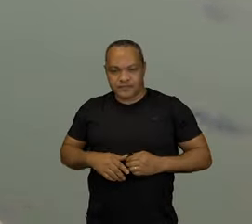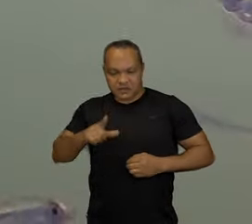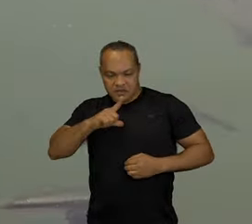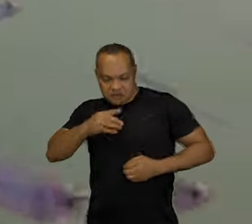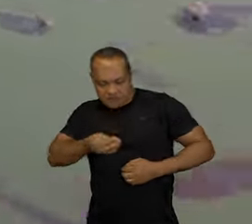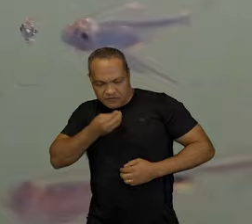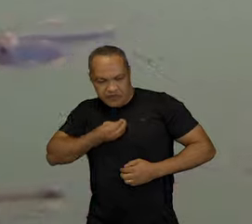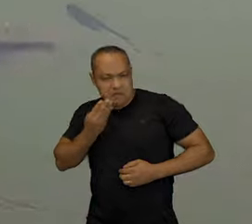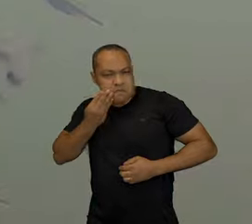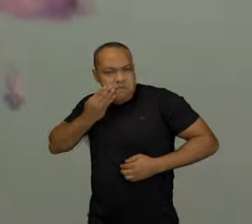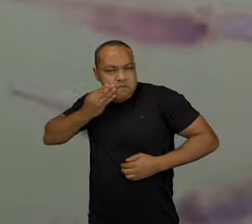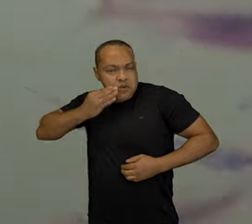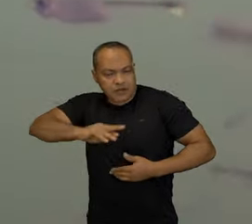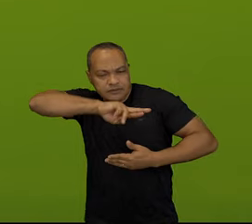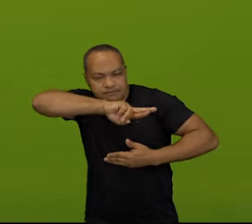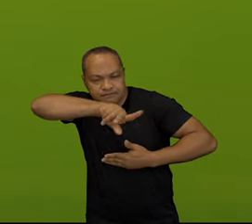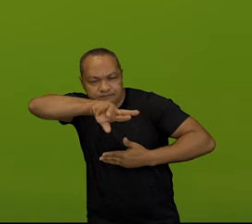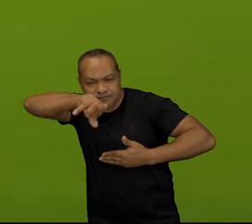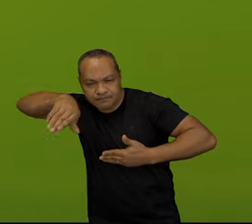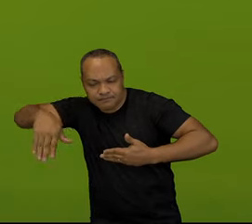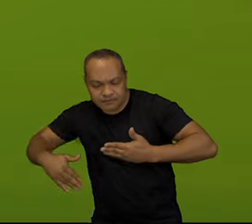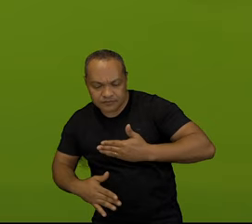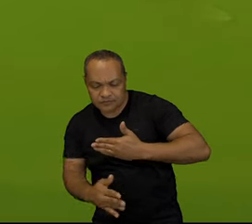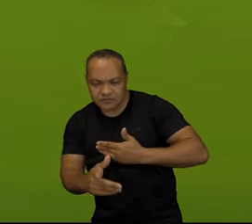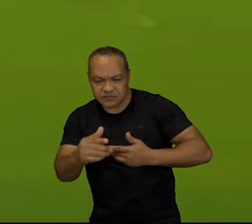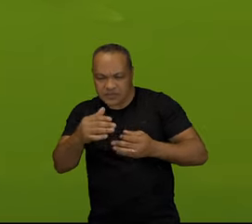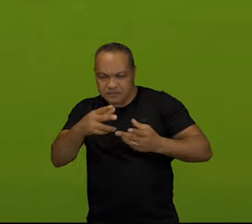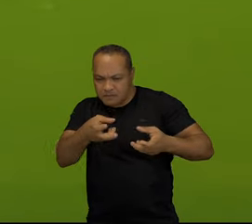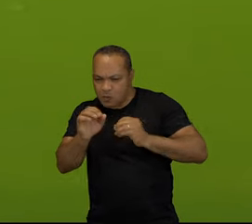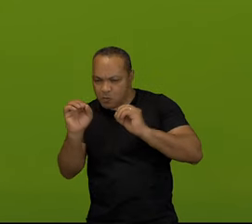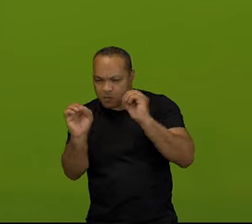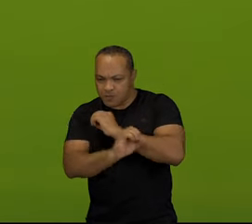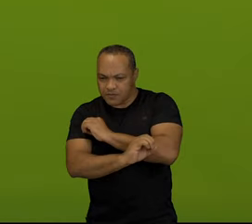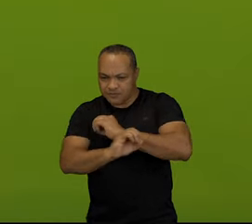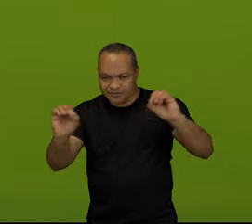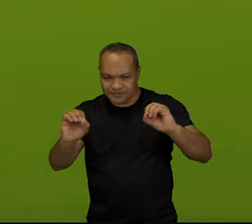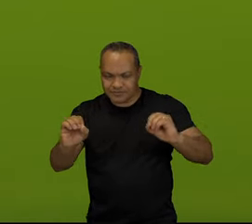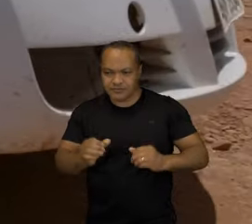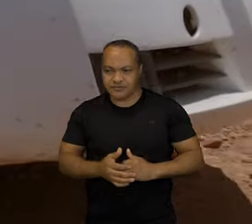A vida de milhares de espécies passa despercebida.